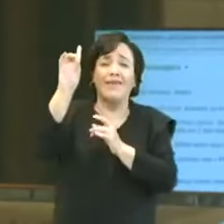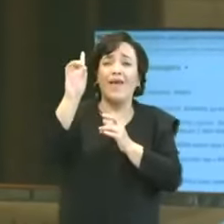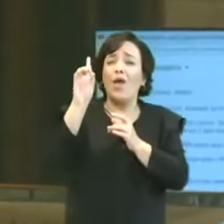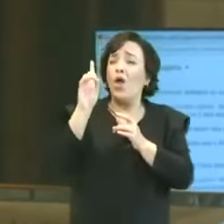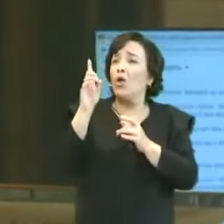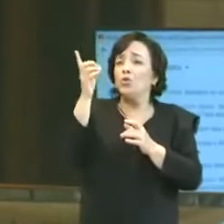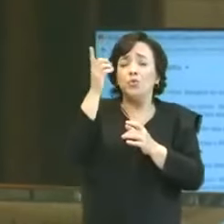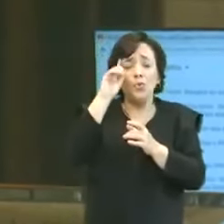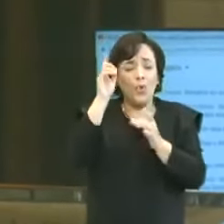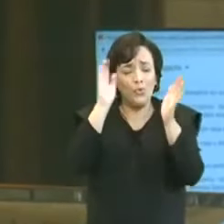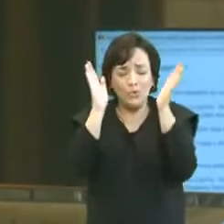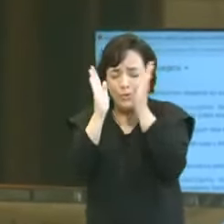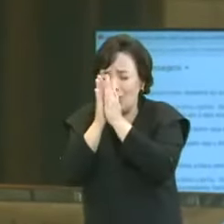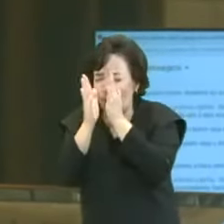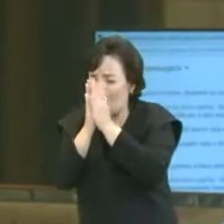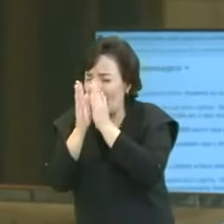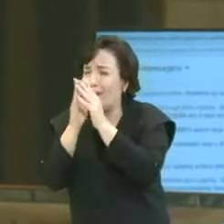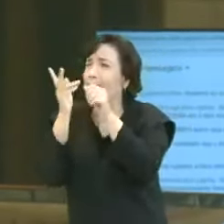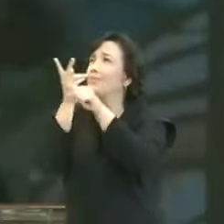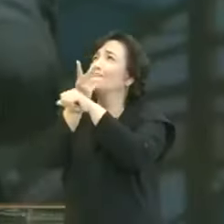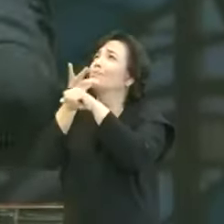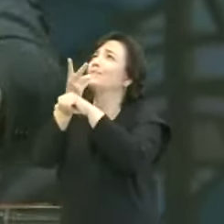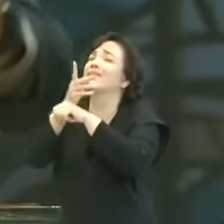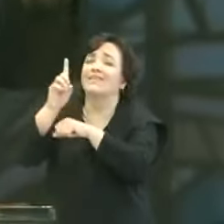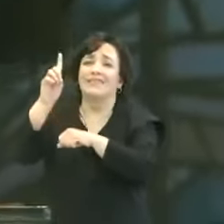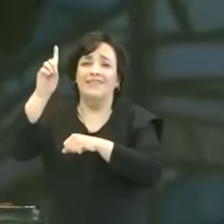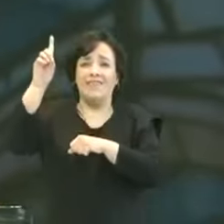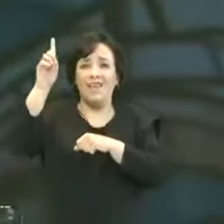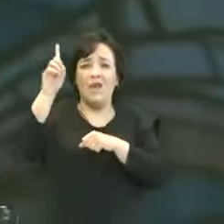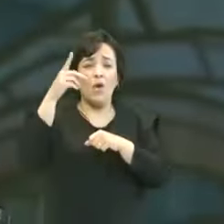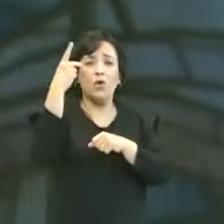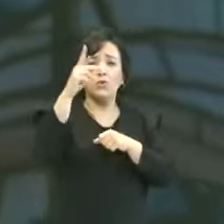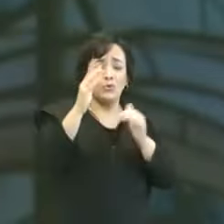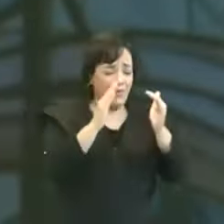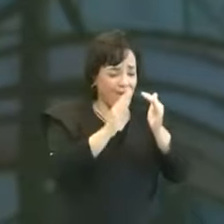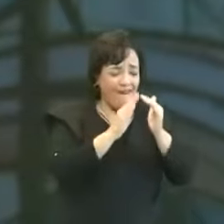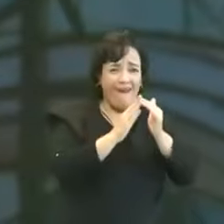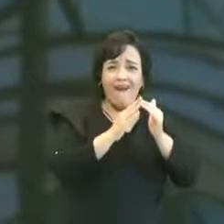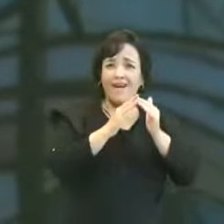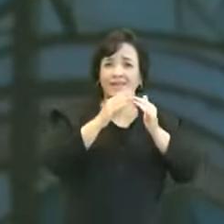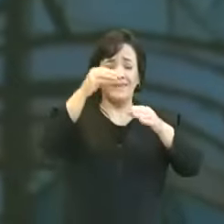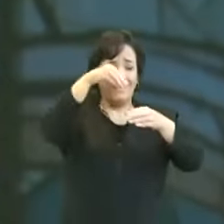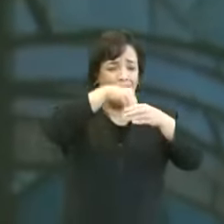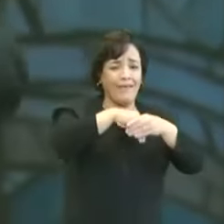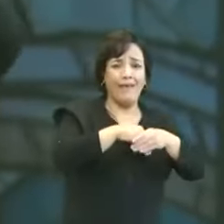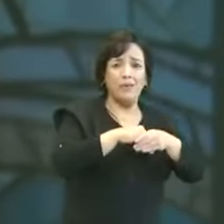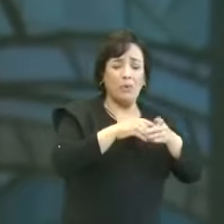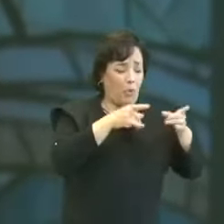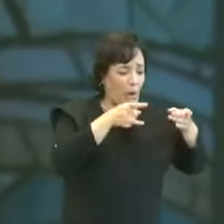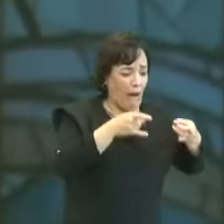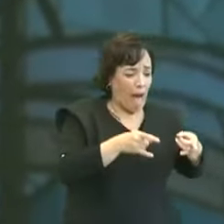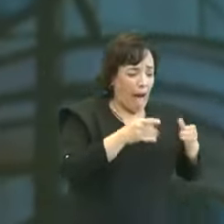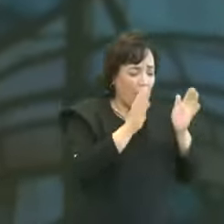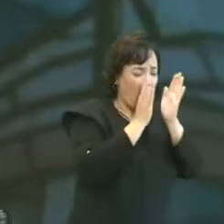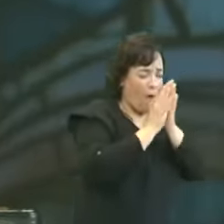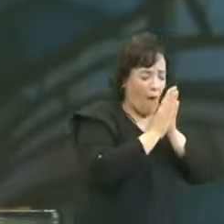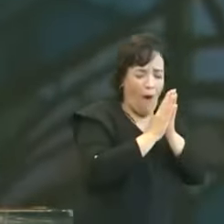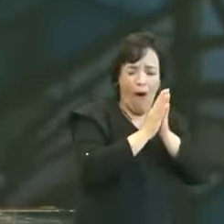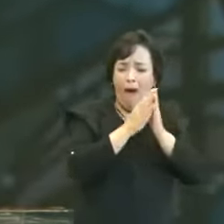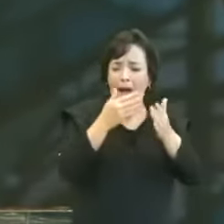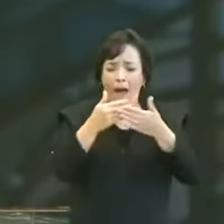na sombra do Senhor, aquele que vive lá. E se você conhece o Salmo 91, você vai ver quantas bênçãos estão descritas